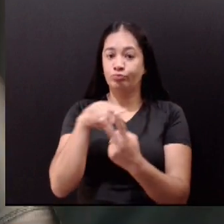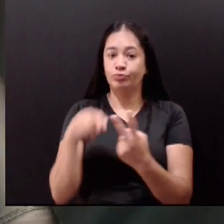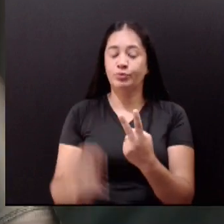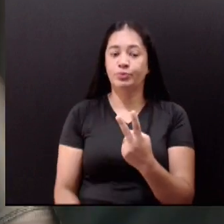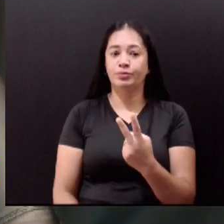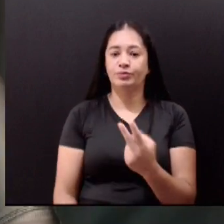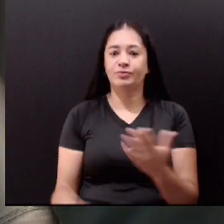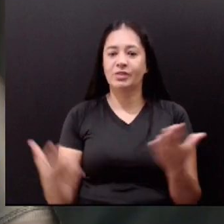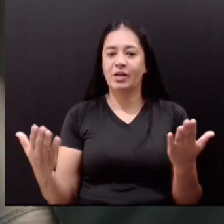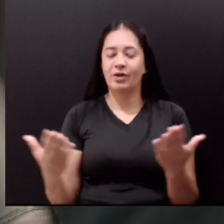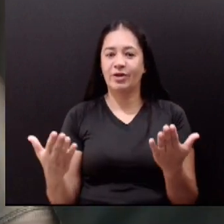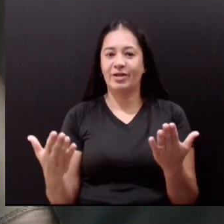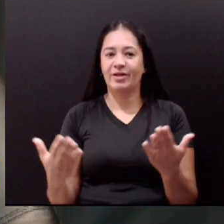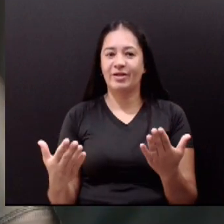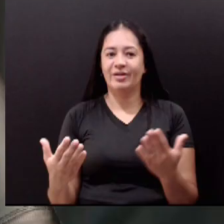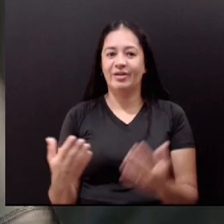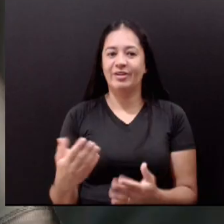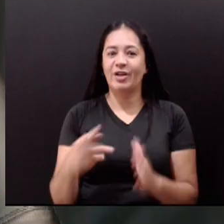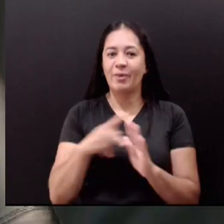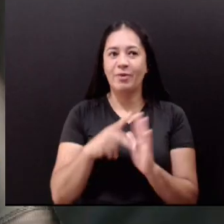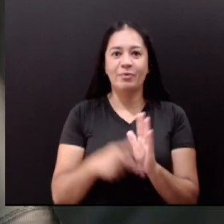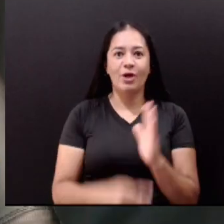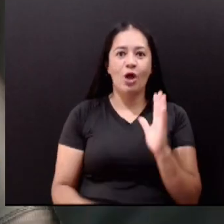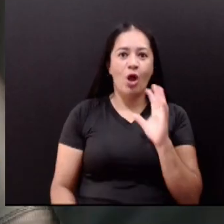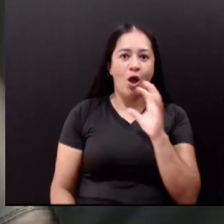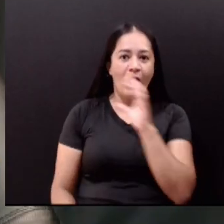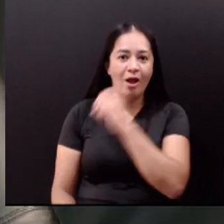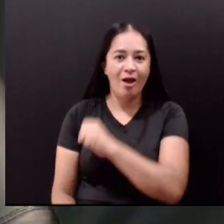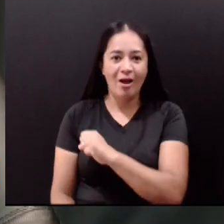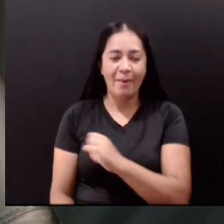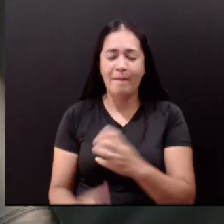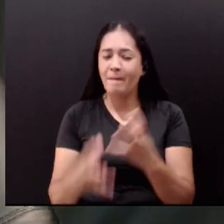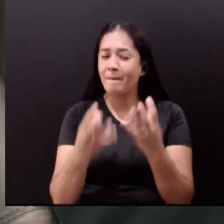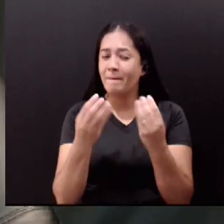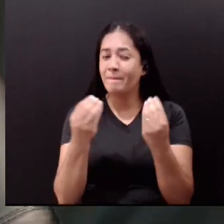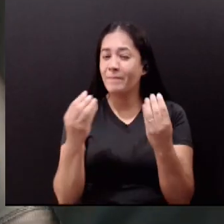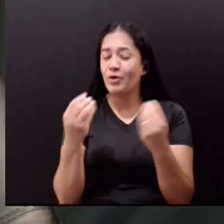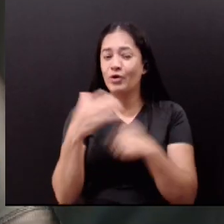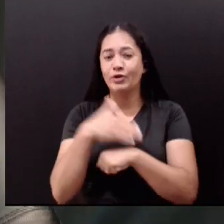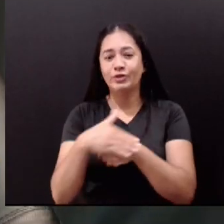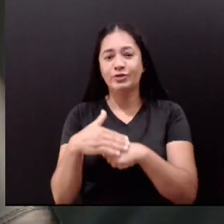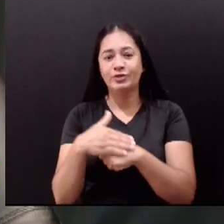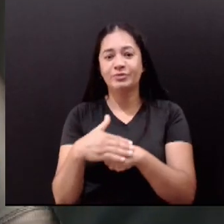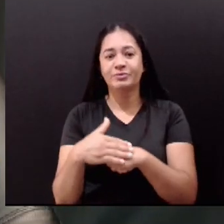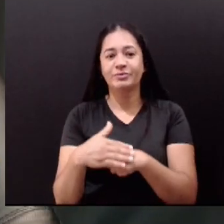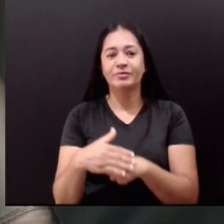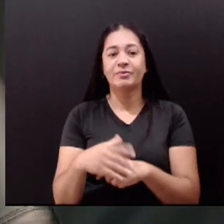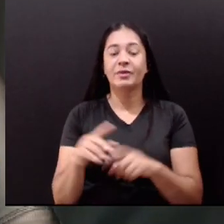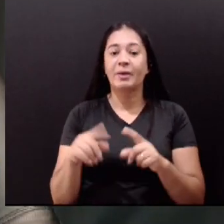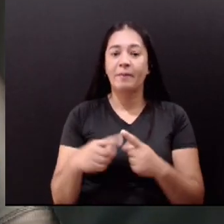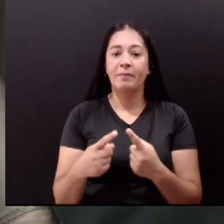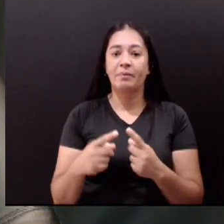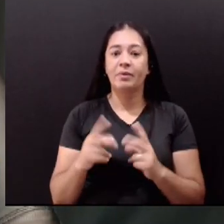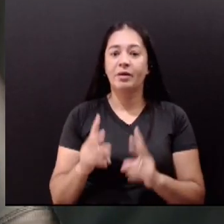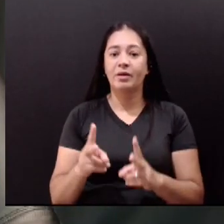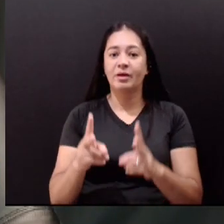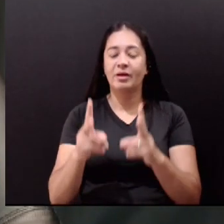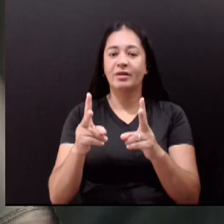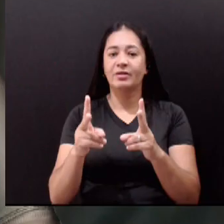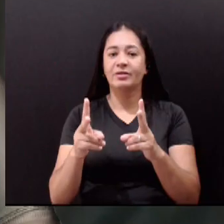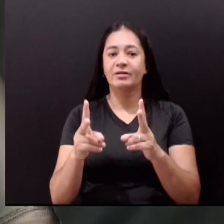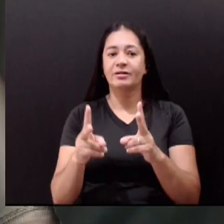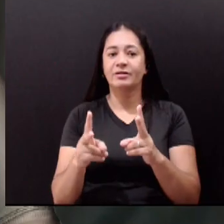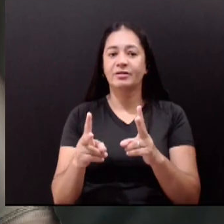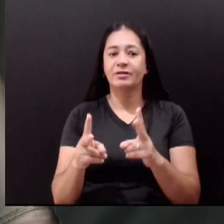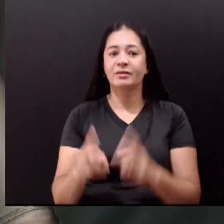o programa hoje está voando, a gente tem muito o que falar, muito o que conversar. Só lembrando que amanhã a gente continua com esse assunto, né,